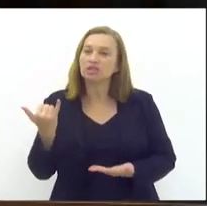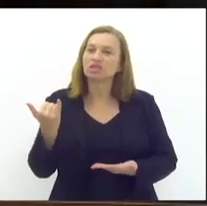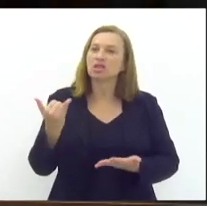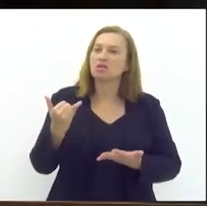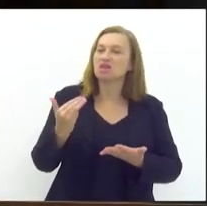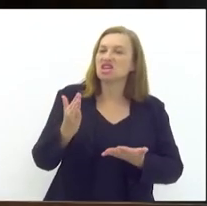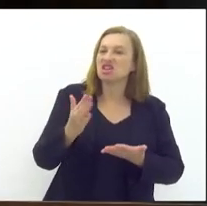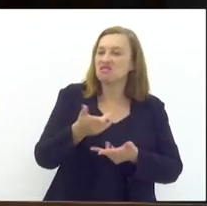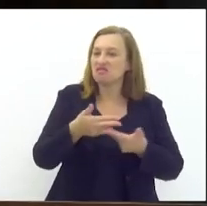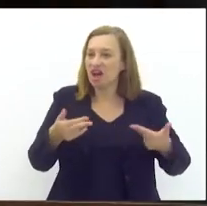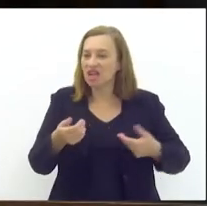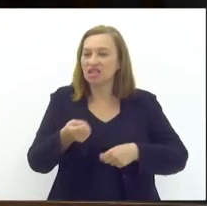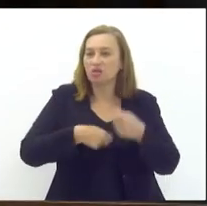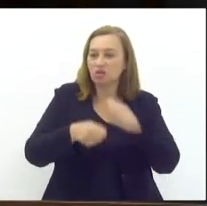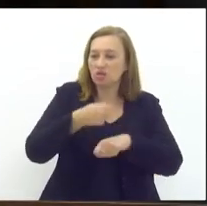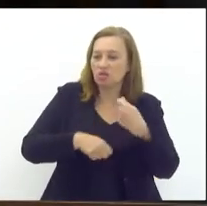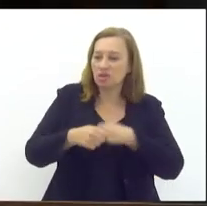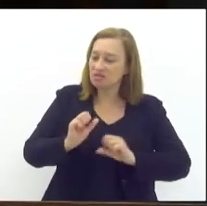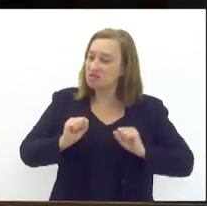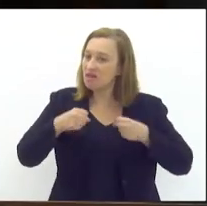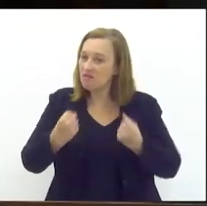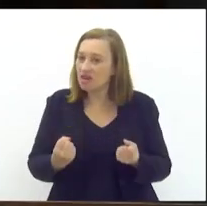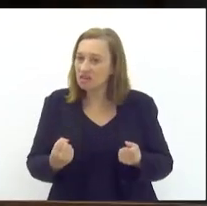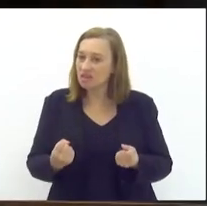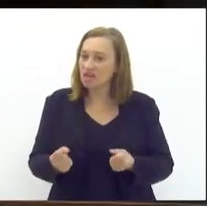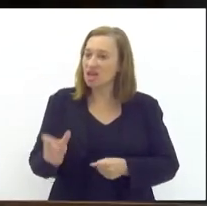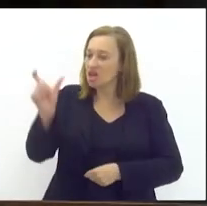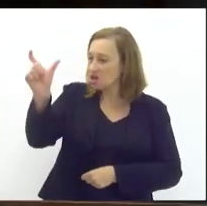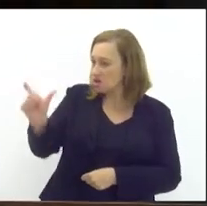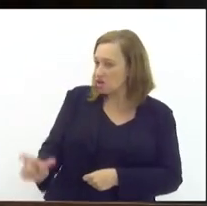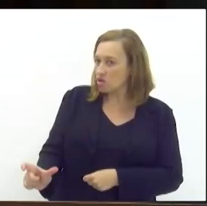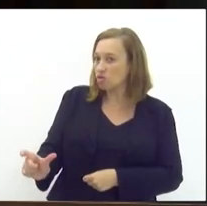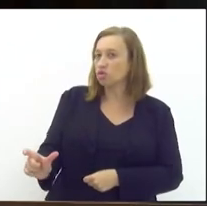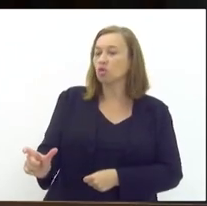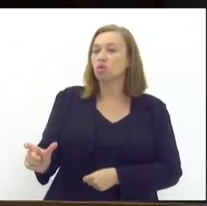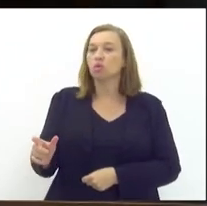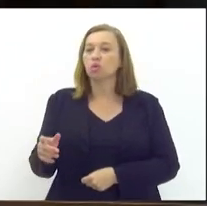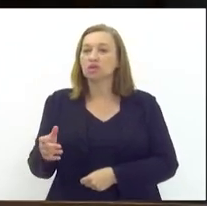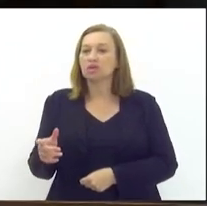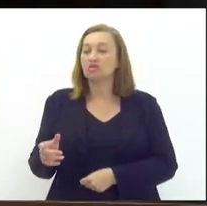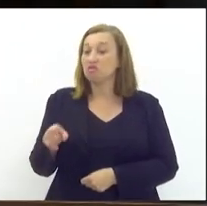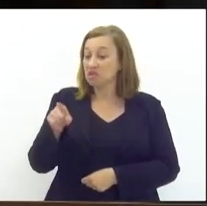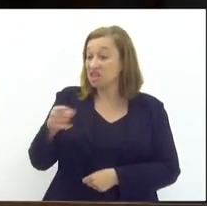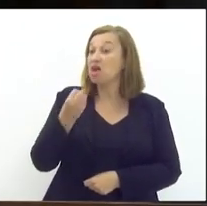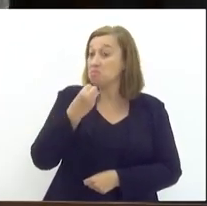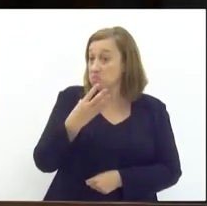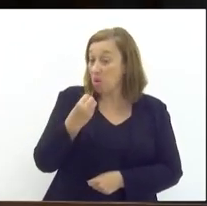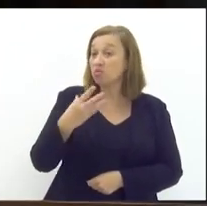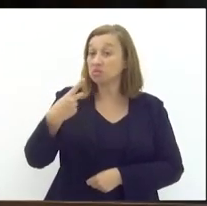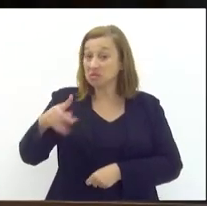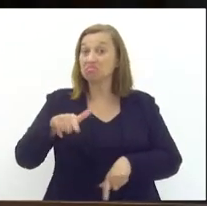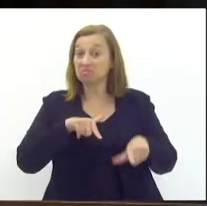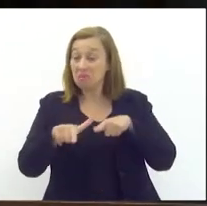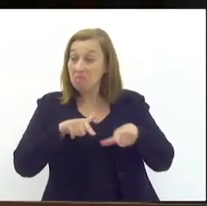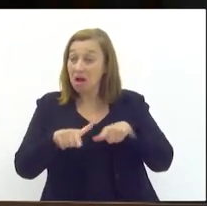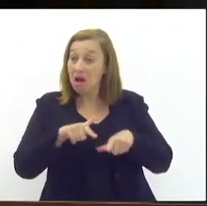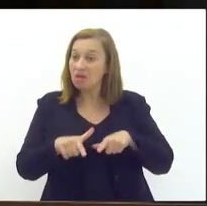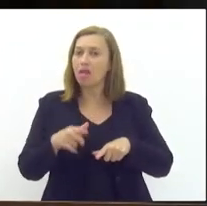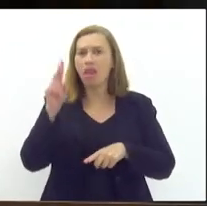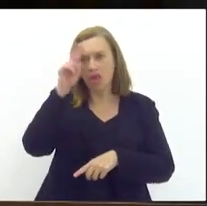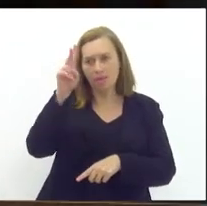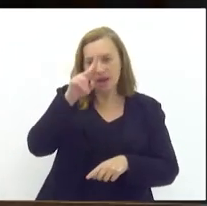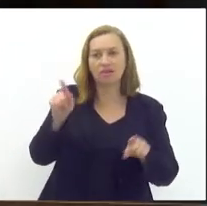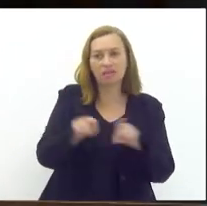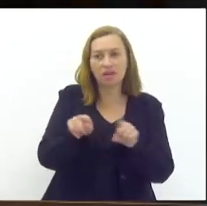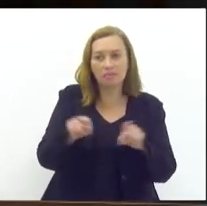muitos economistas defenderem Davi Ricardo né que fala da sua especialização que você deve ser bom naquilo que você faz ele tem que lembrar que